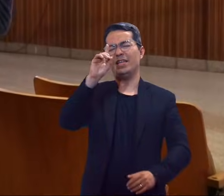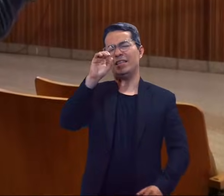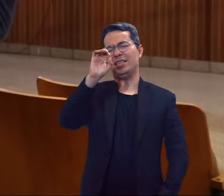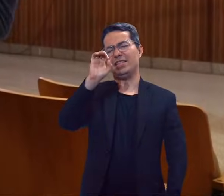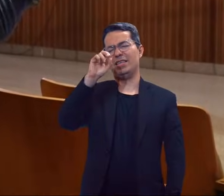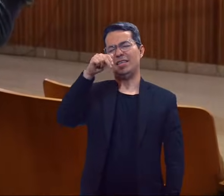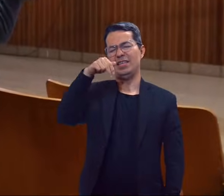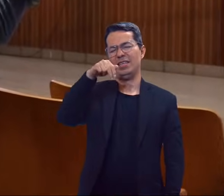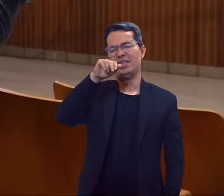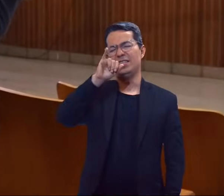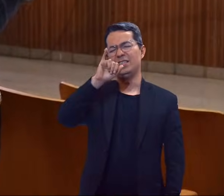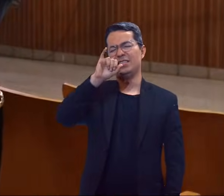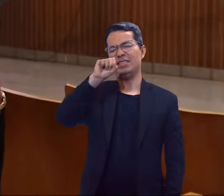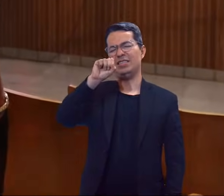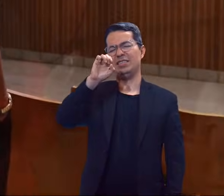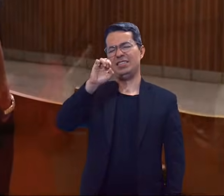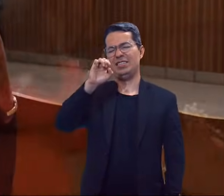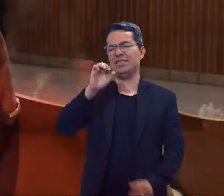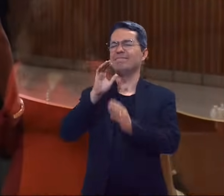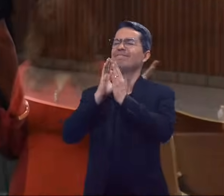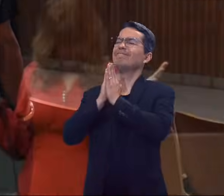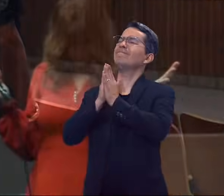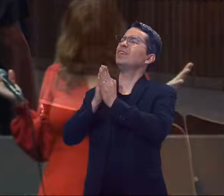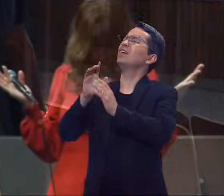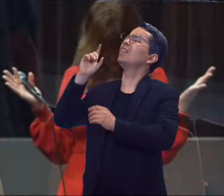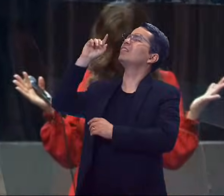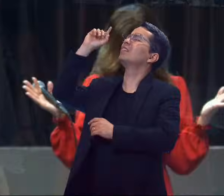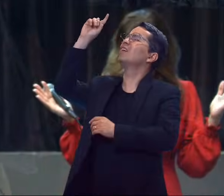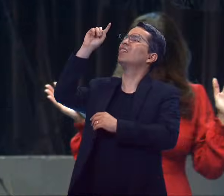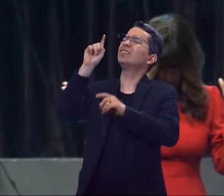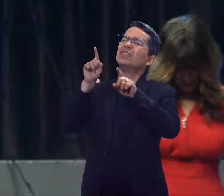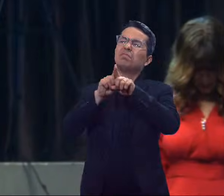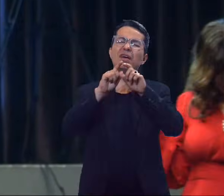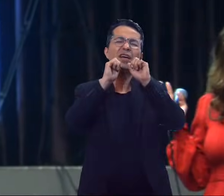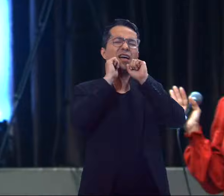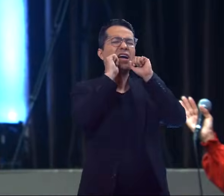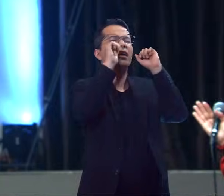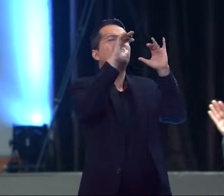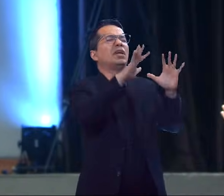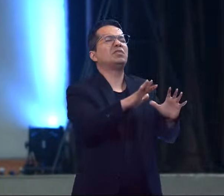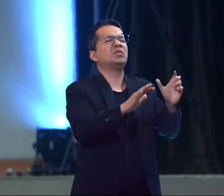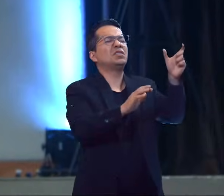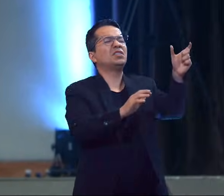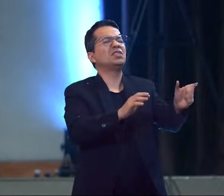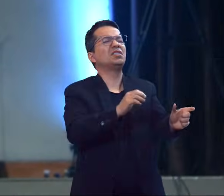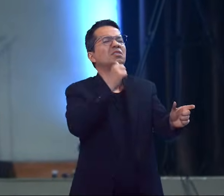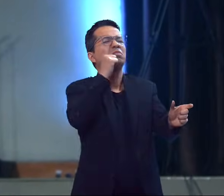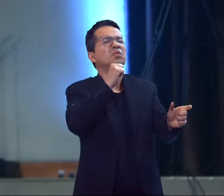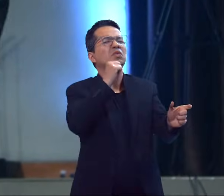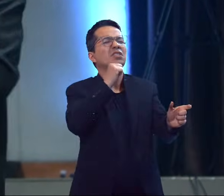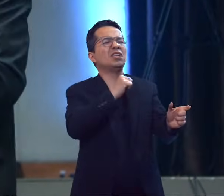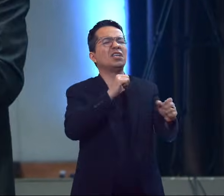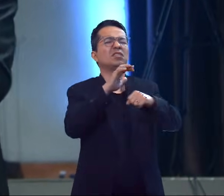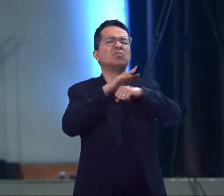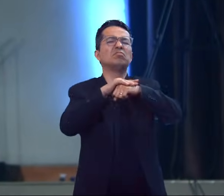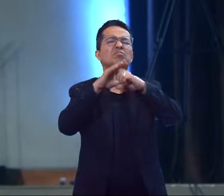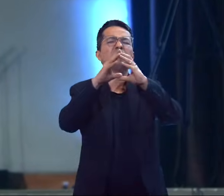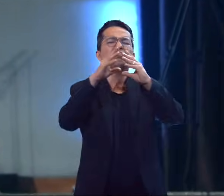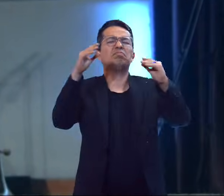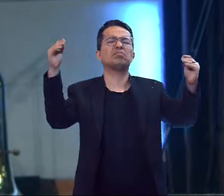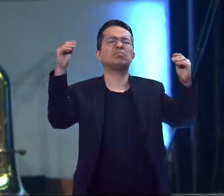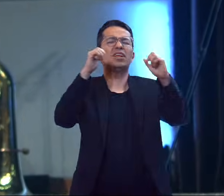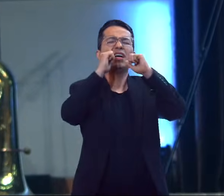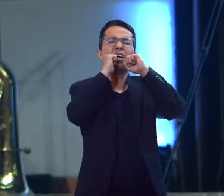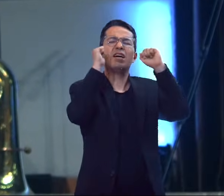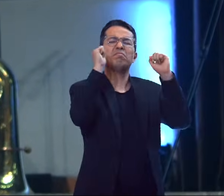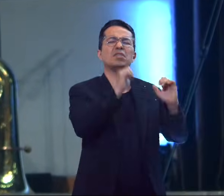difícil. Que o Senhor a visite com graça. Que o Senhor, Pai, derrame cura nesse lar. Que os